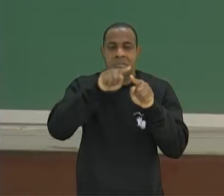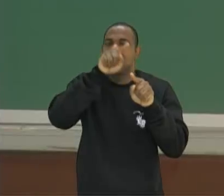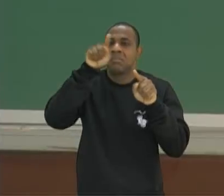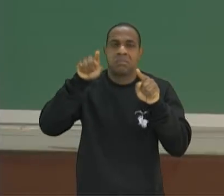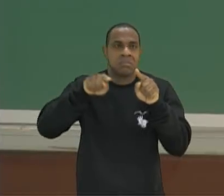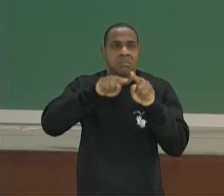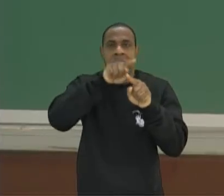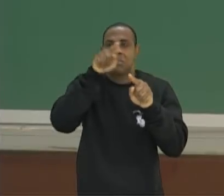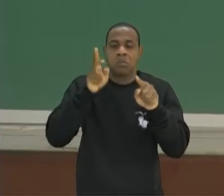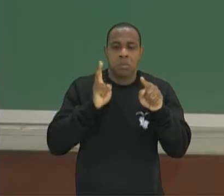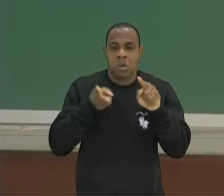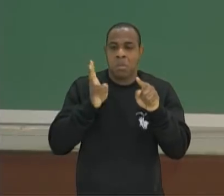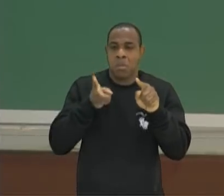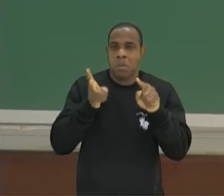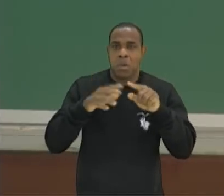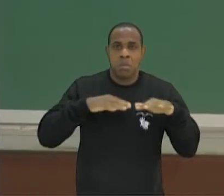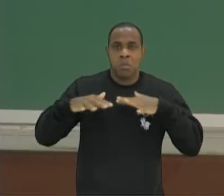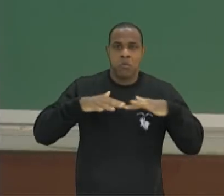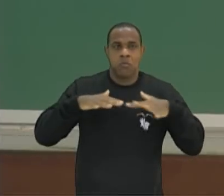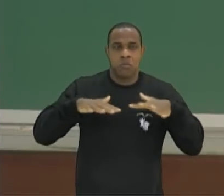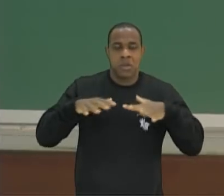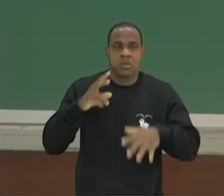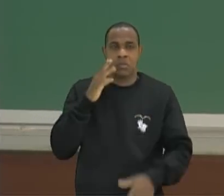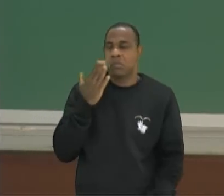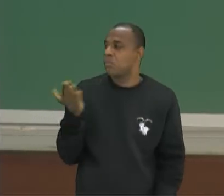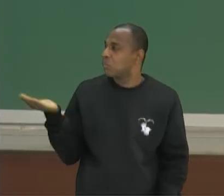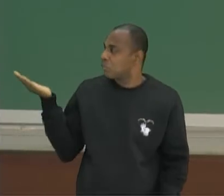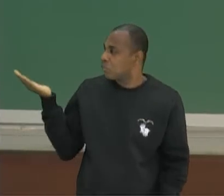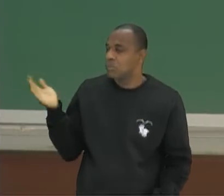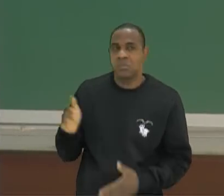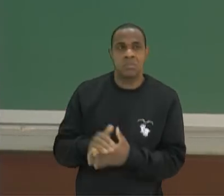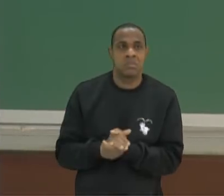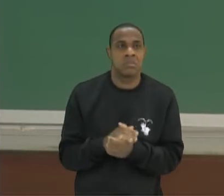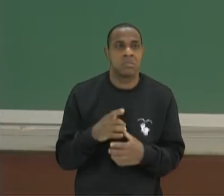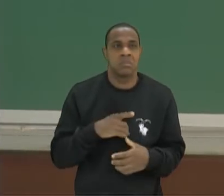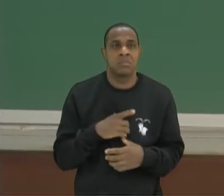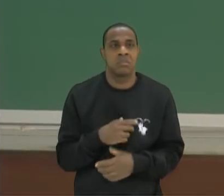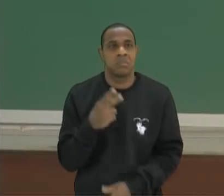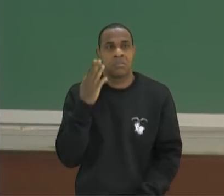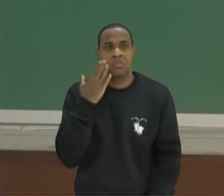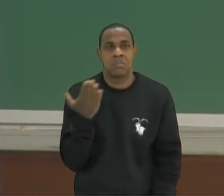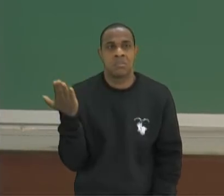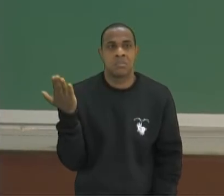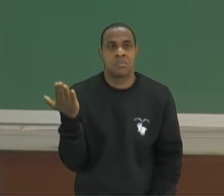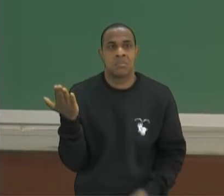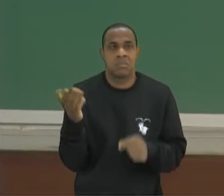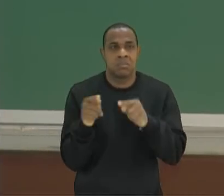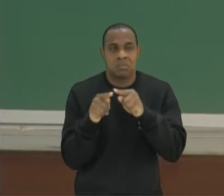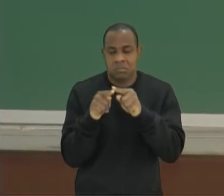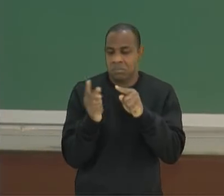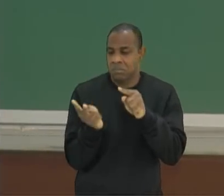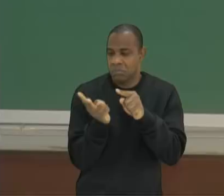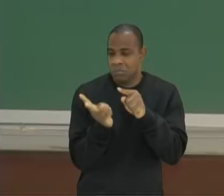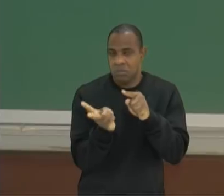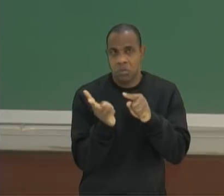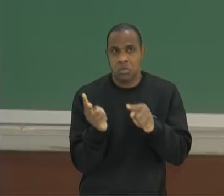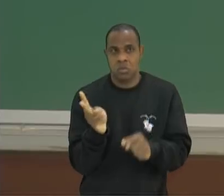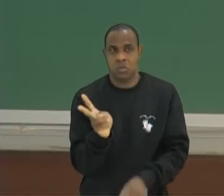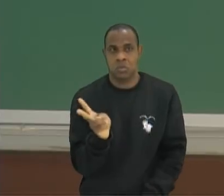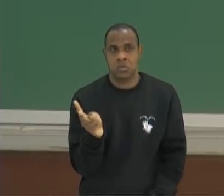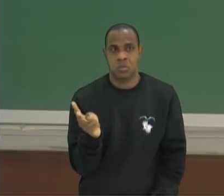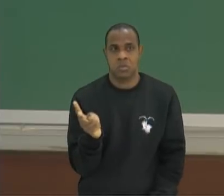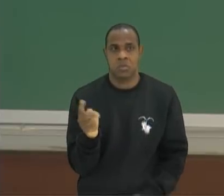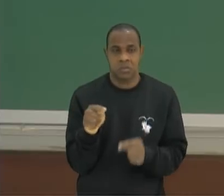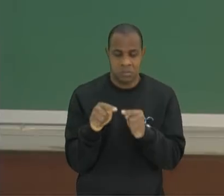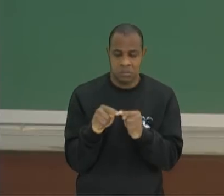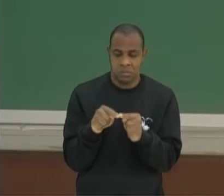como constante o comprimento de onda. Aqui eu peguei apenas duas que eu deixei aqui como sequencial, ó. Mas você vai ter o mesmo comprimento de